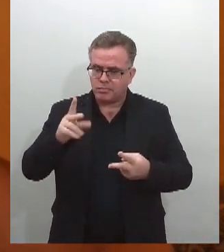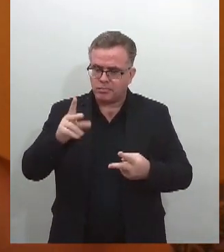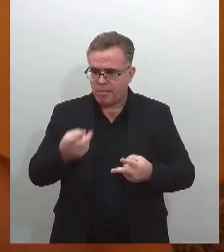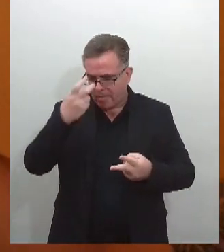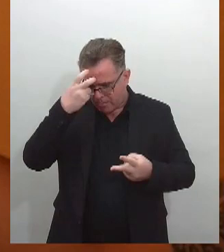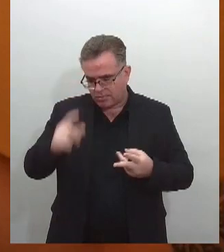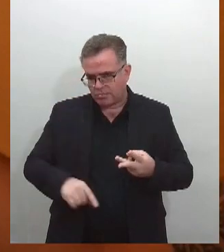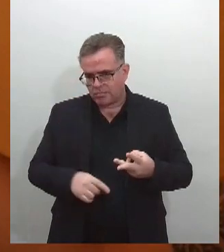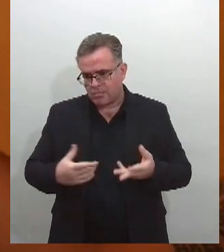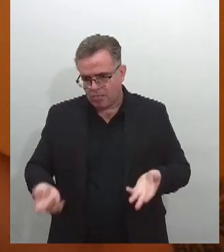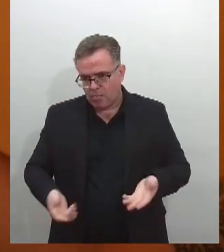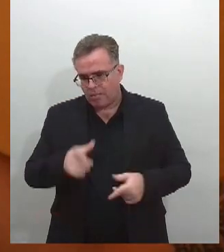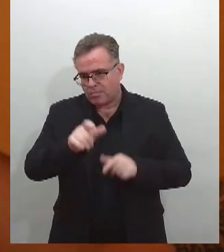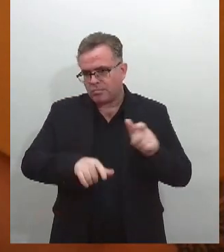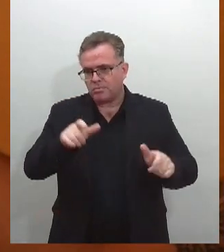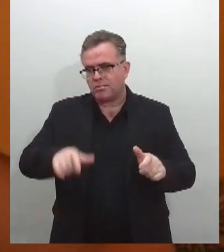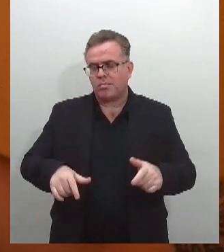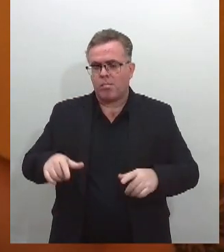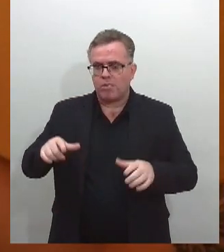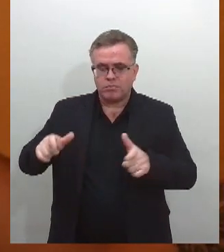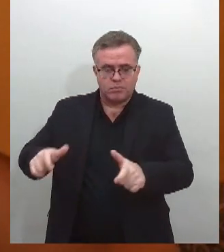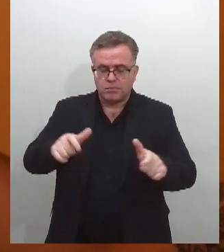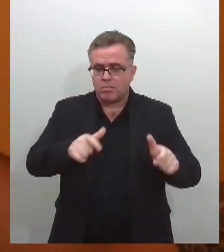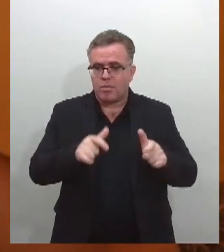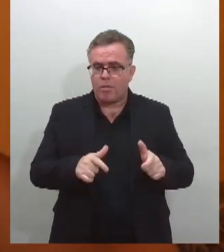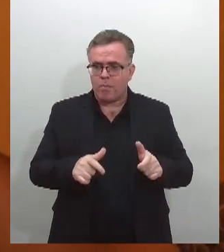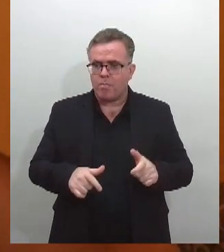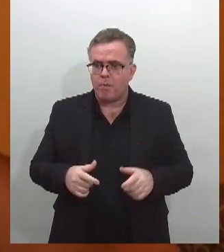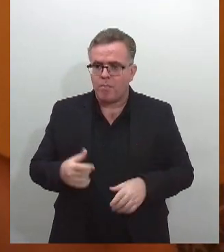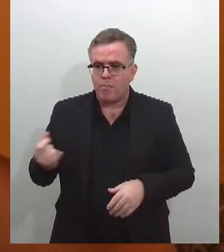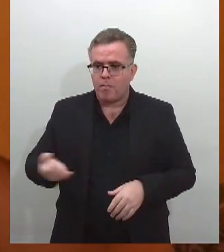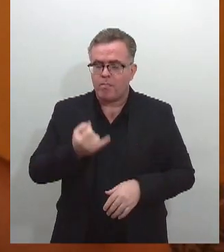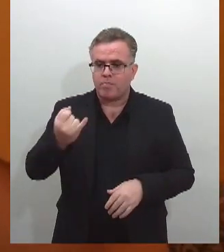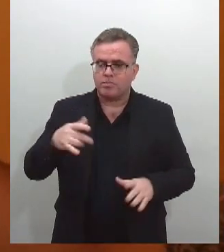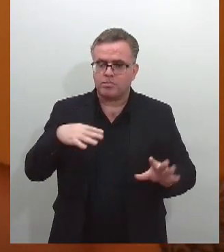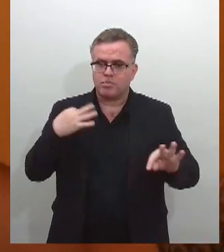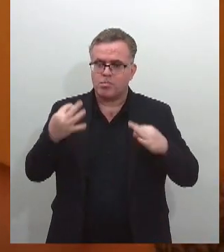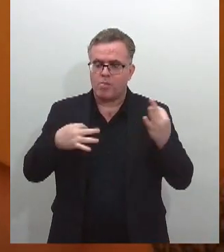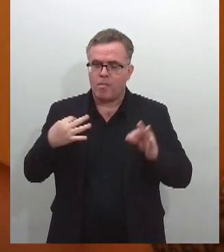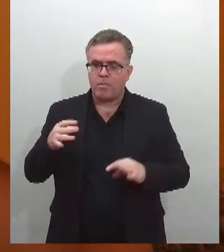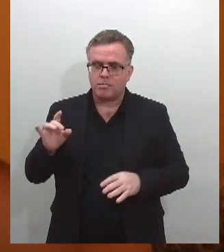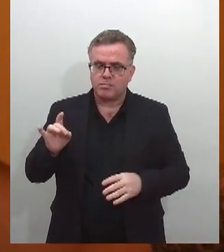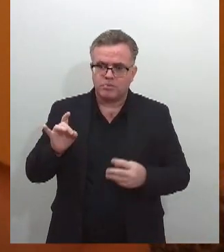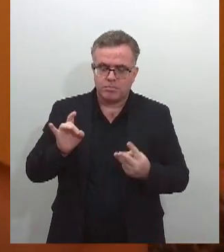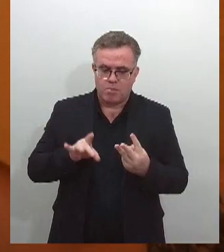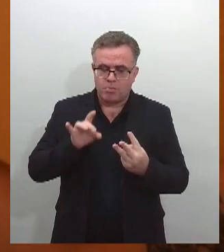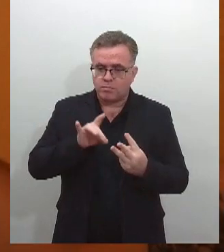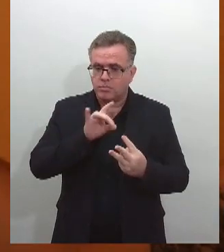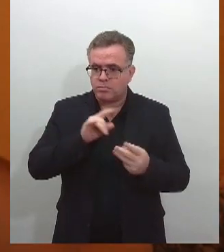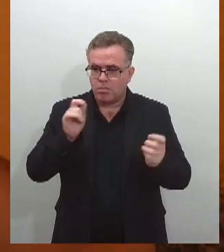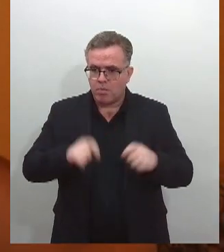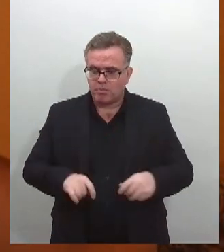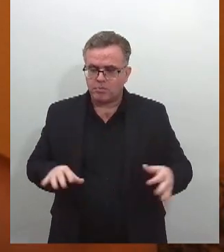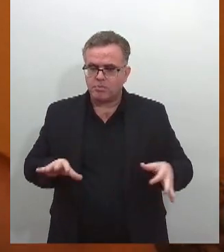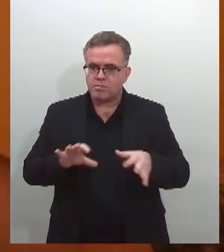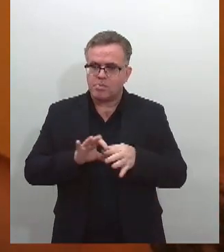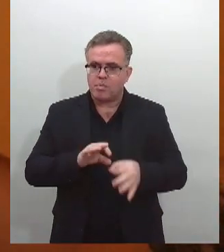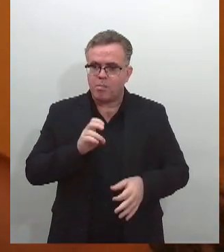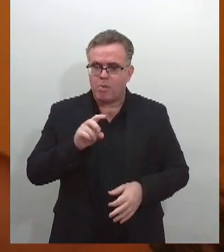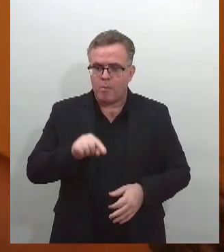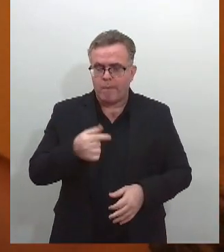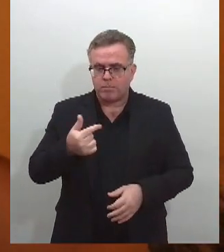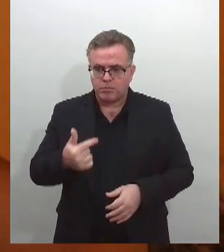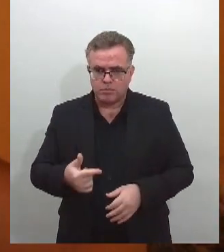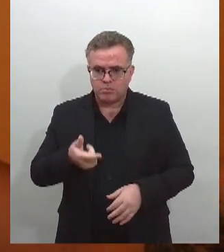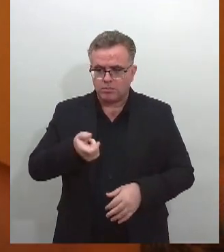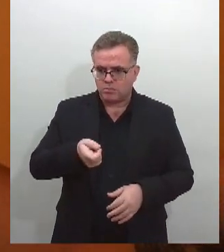nossos pontos principais e turísticos, para que cada um, seja através do canal 5.2, seja através do